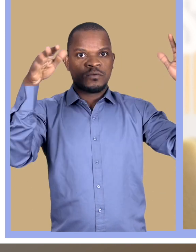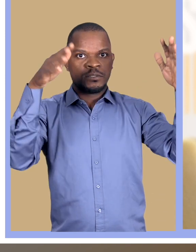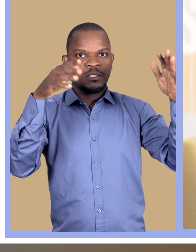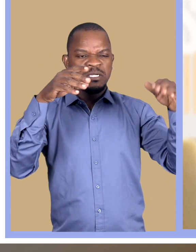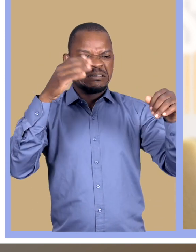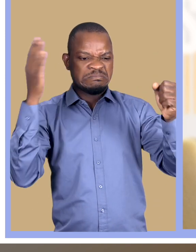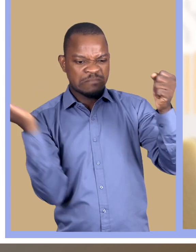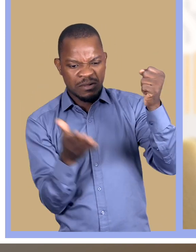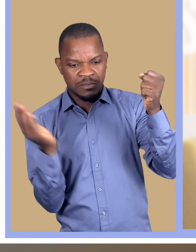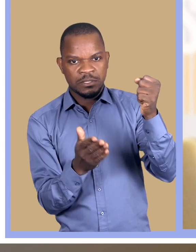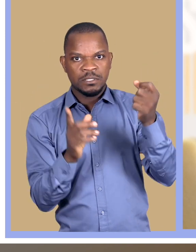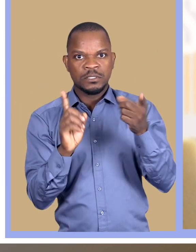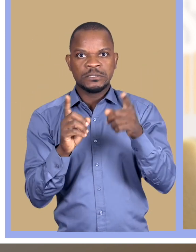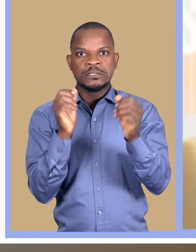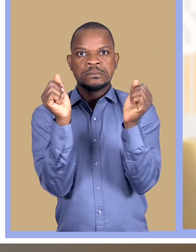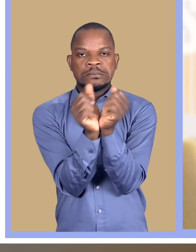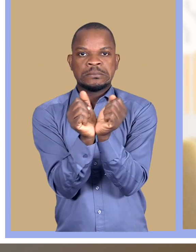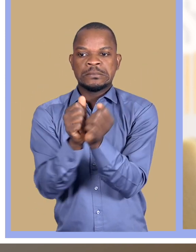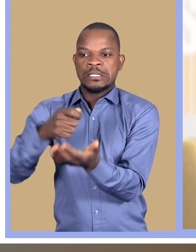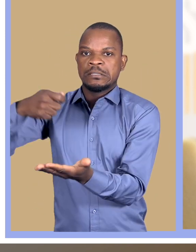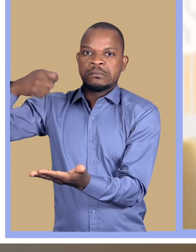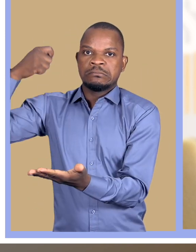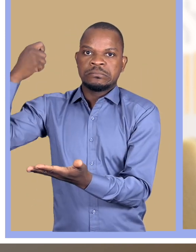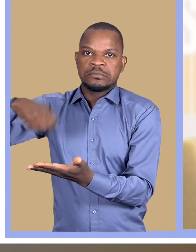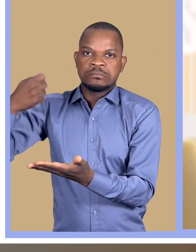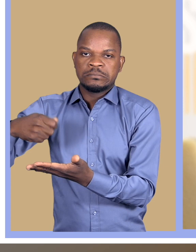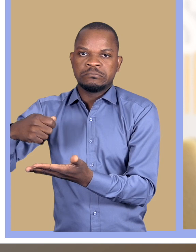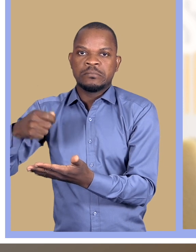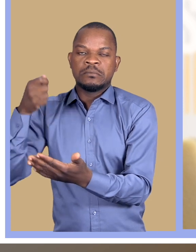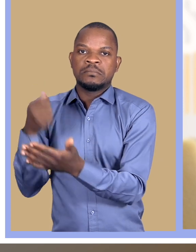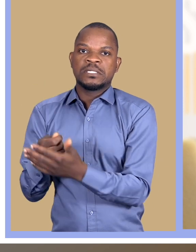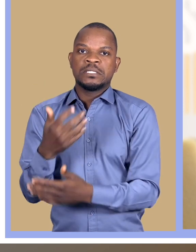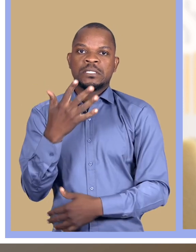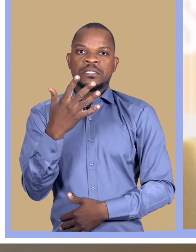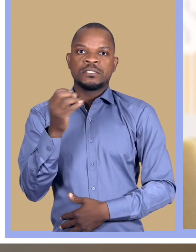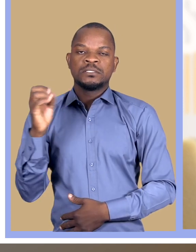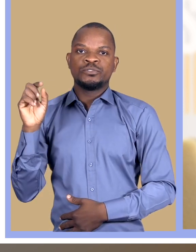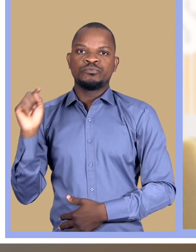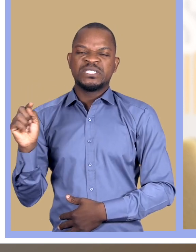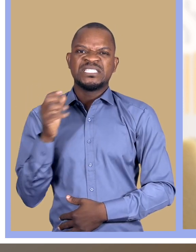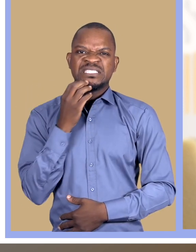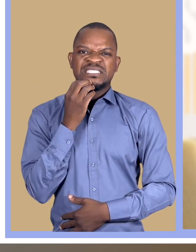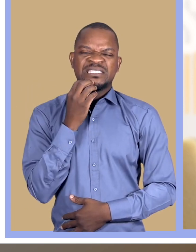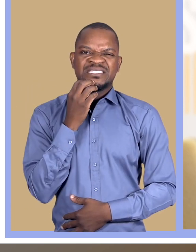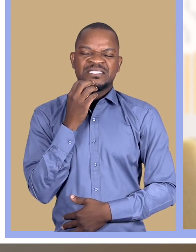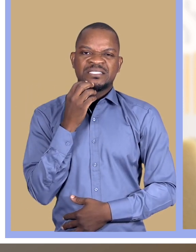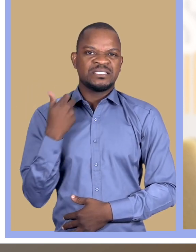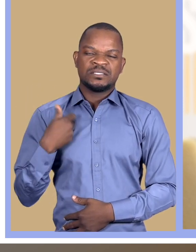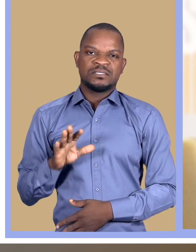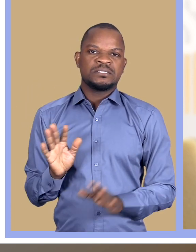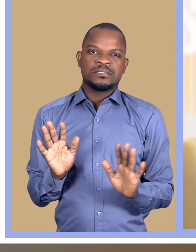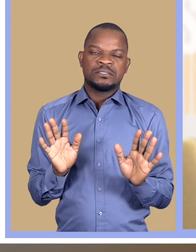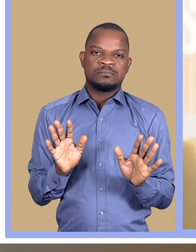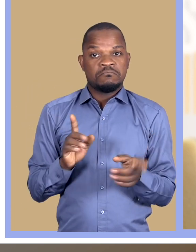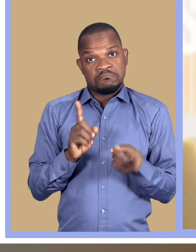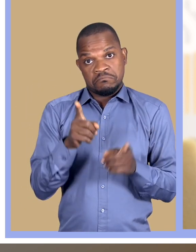tribunal, por exemplo. E lá vão me condenar a pagar 500.000 meticais. Não voltarás a cortar mais uma árvore, a não ser que sejas